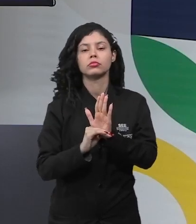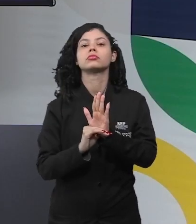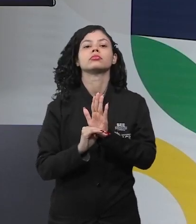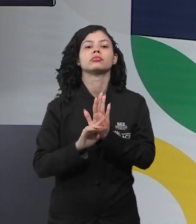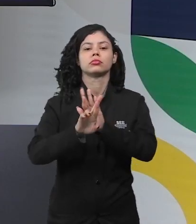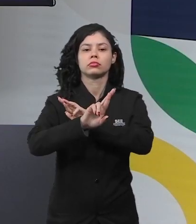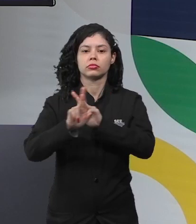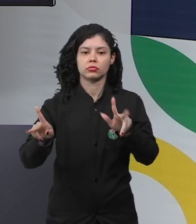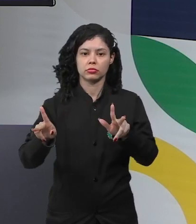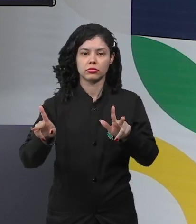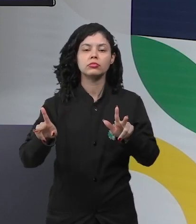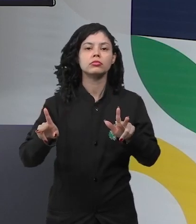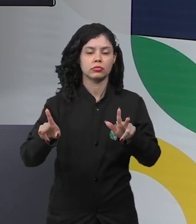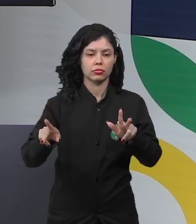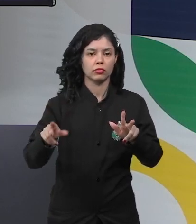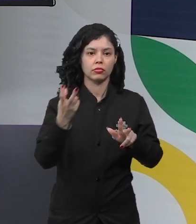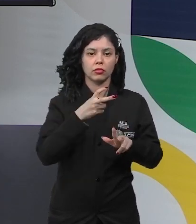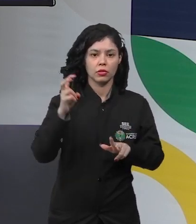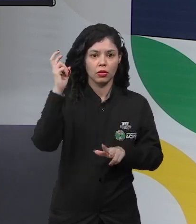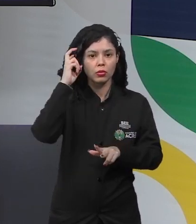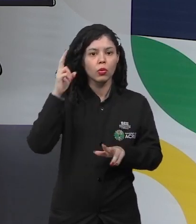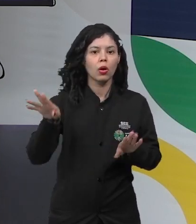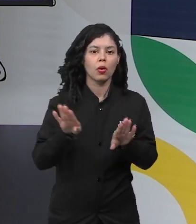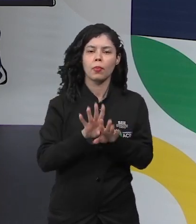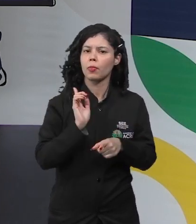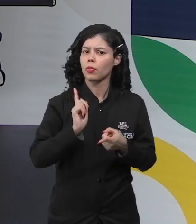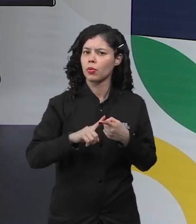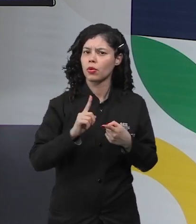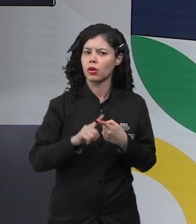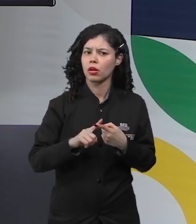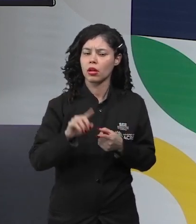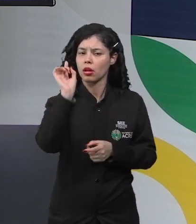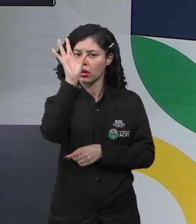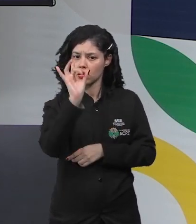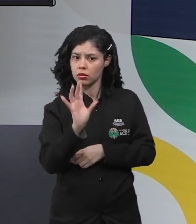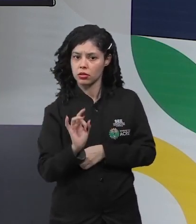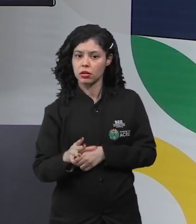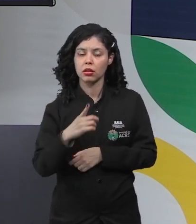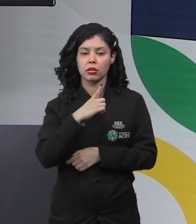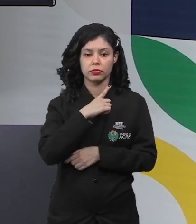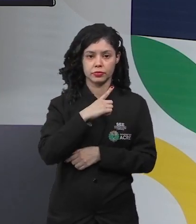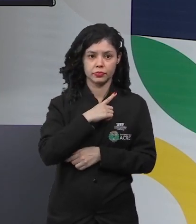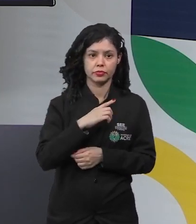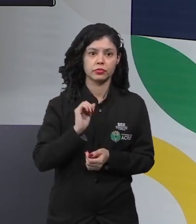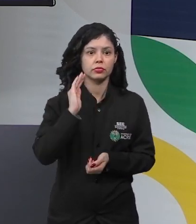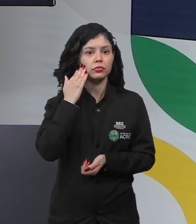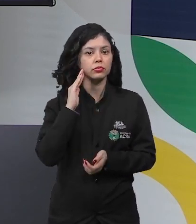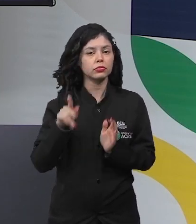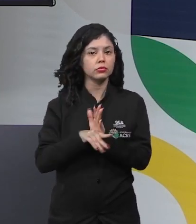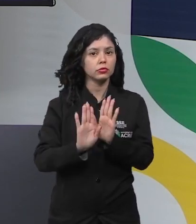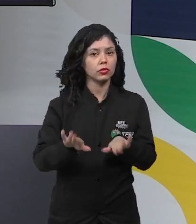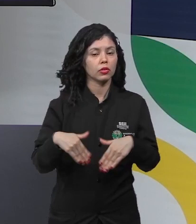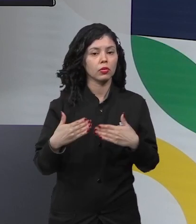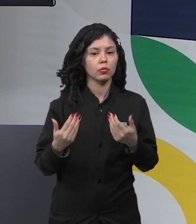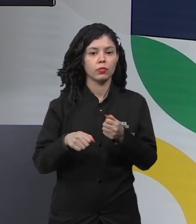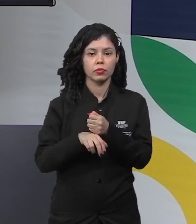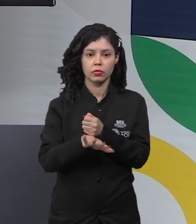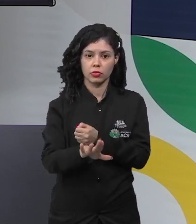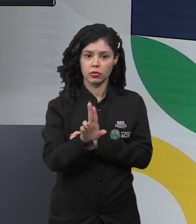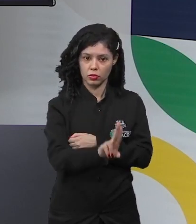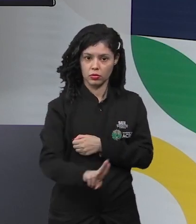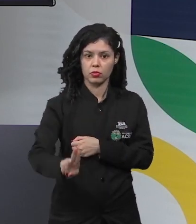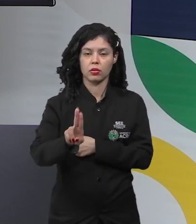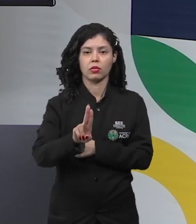especificidades diferentes, tá, das culturas. Por quê? Porque cada biodigestor, ele vai depender do tipo de esgoto a